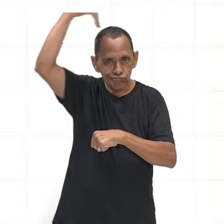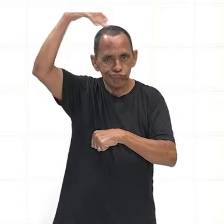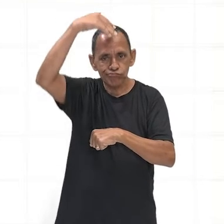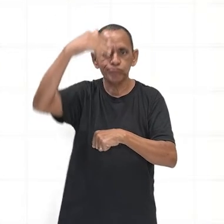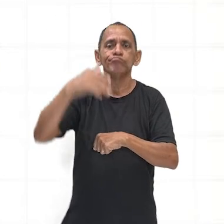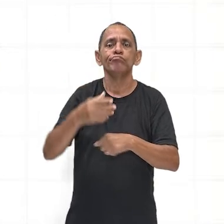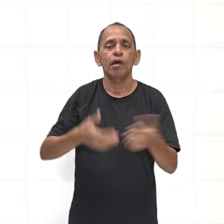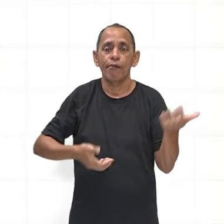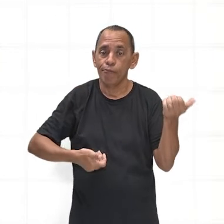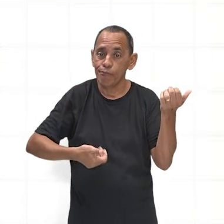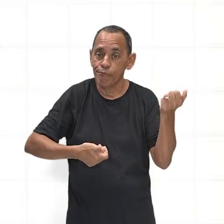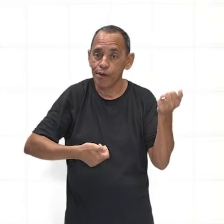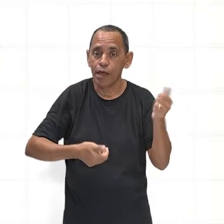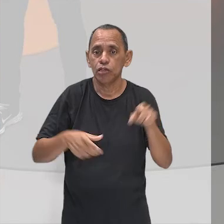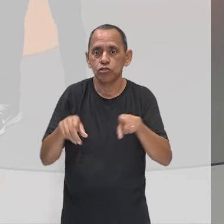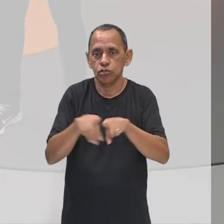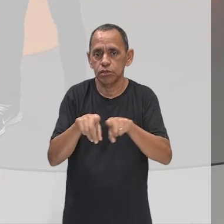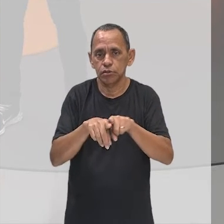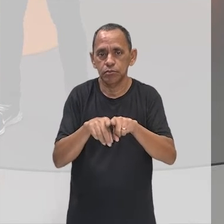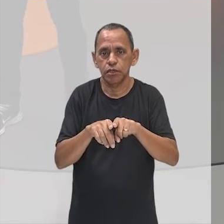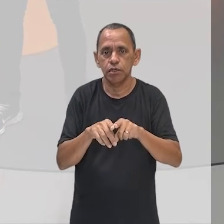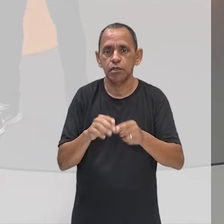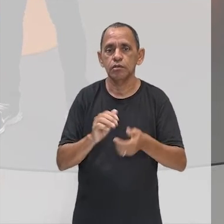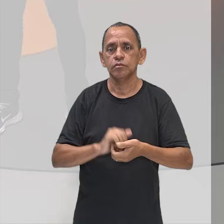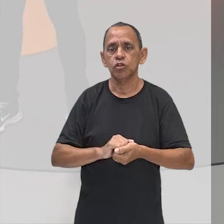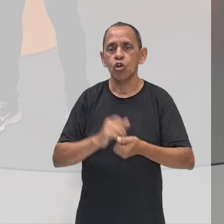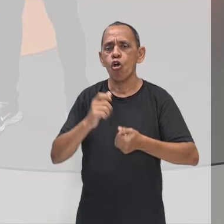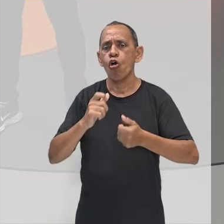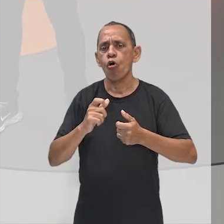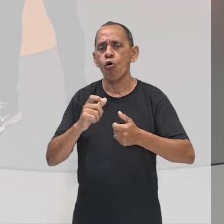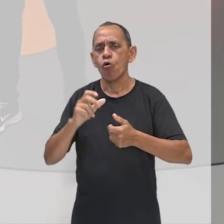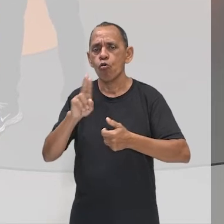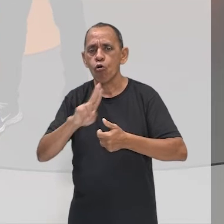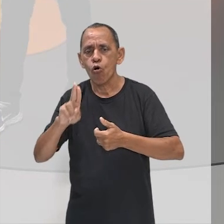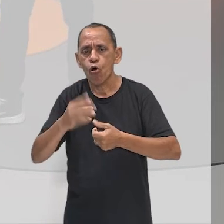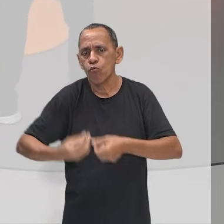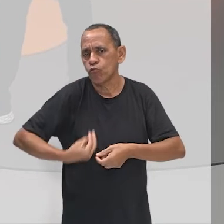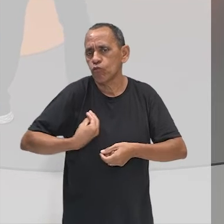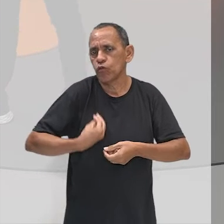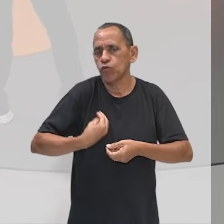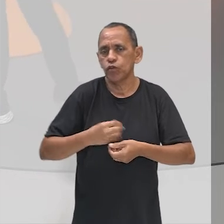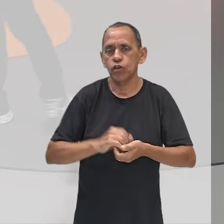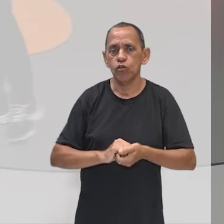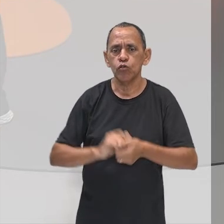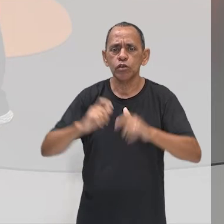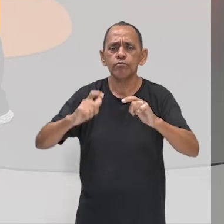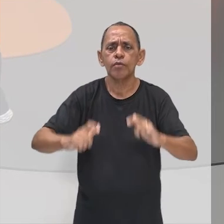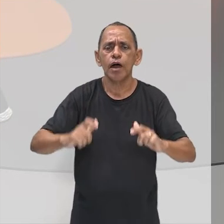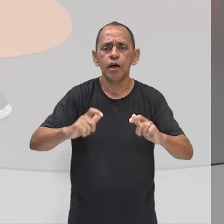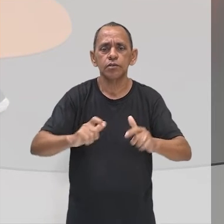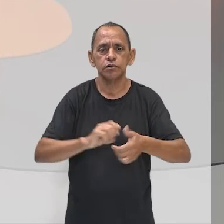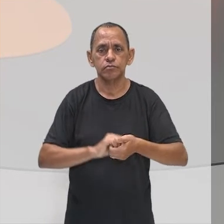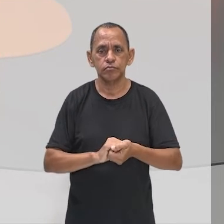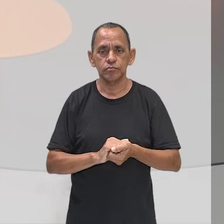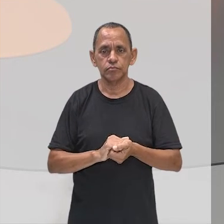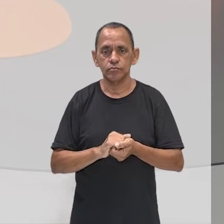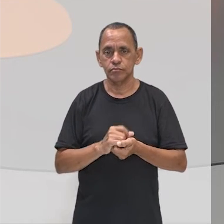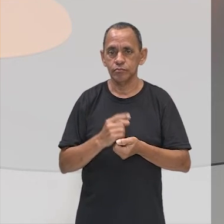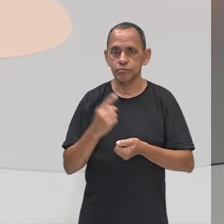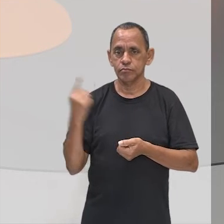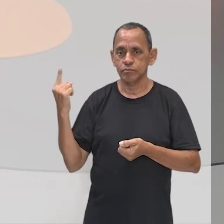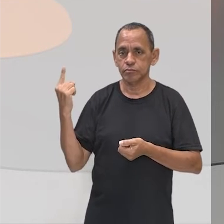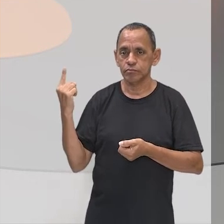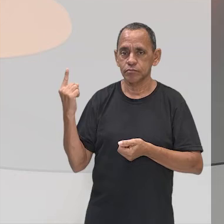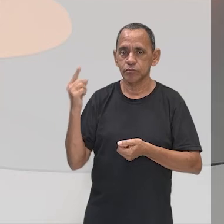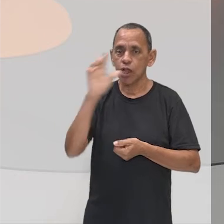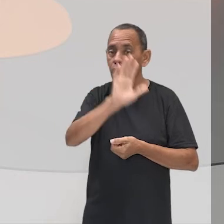mais ou menos aonde essa civilização se desenvolveu, aqui nessa região que hoje compreende aqui o território